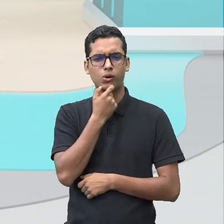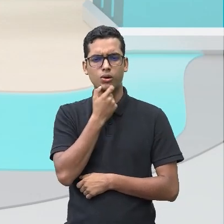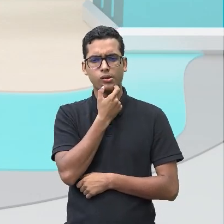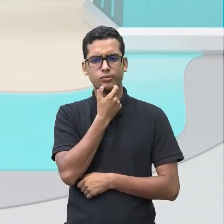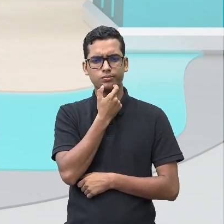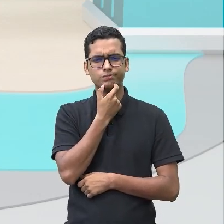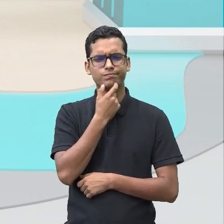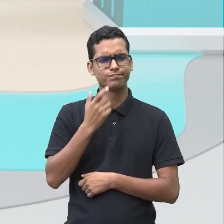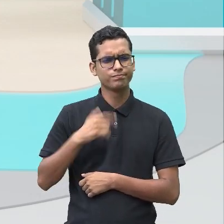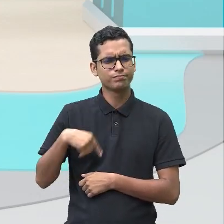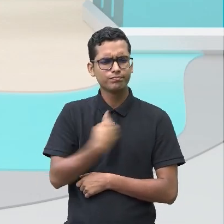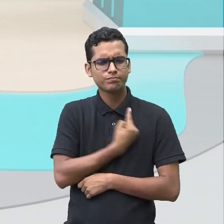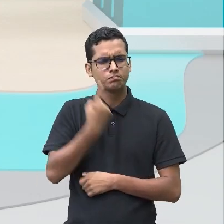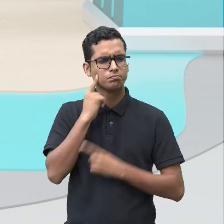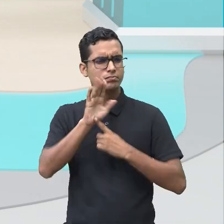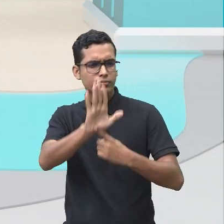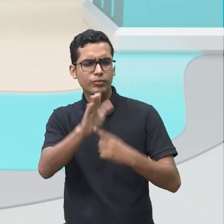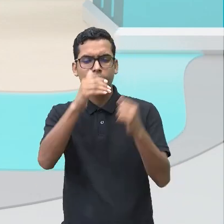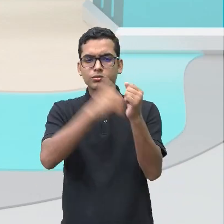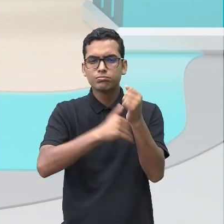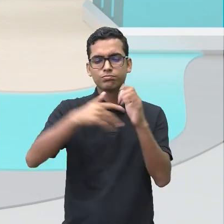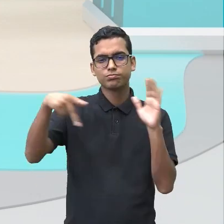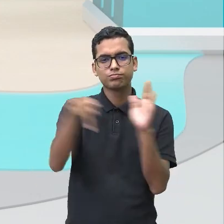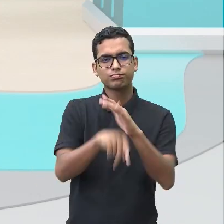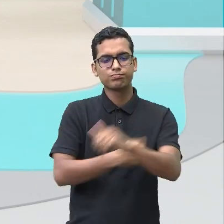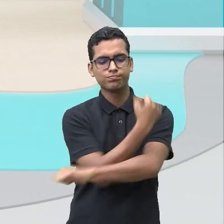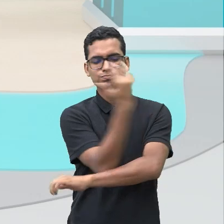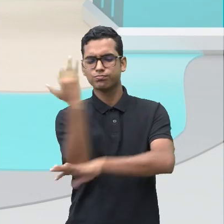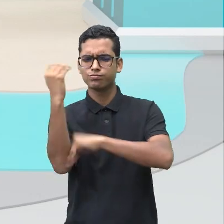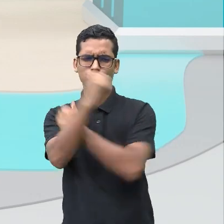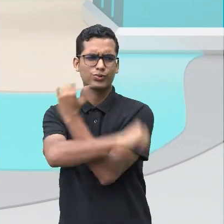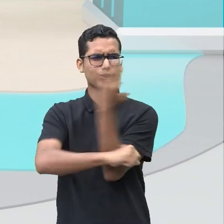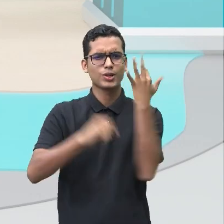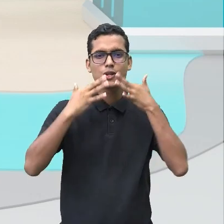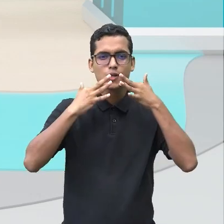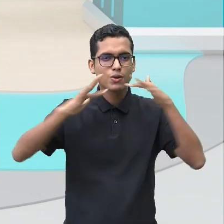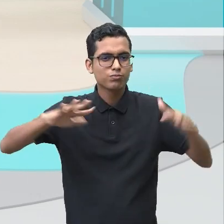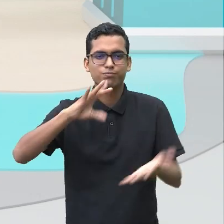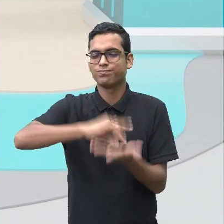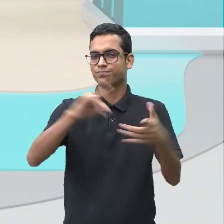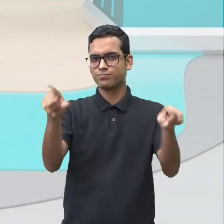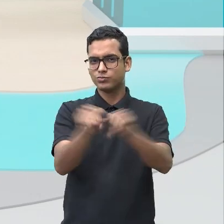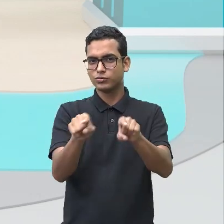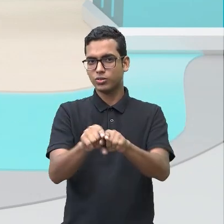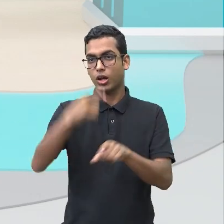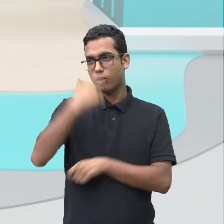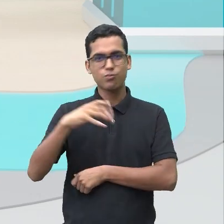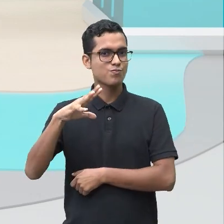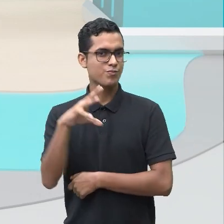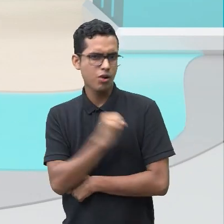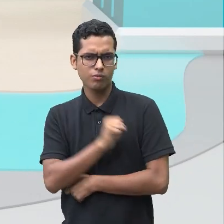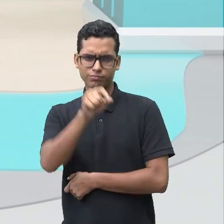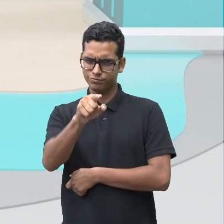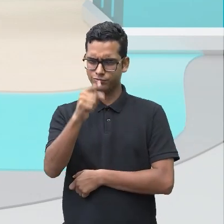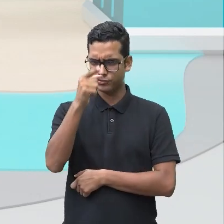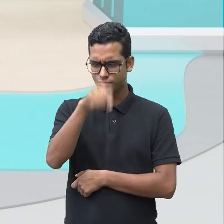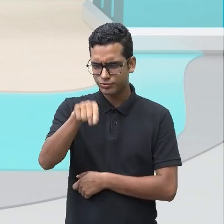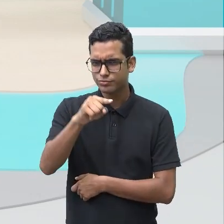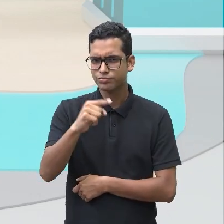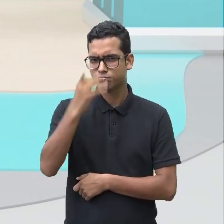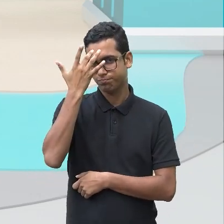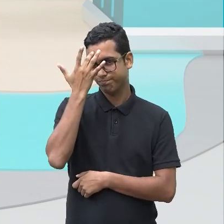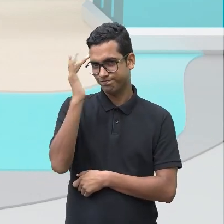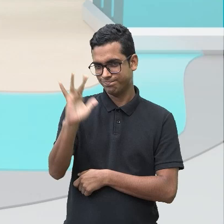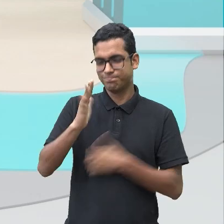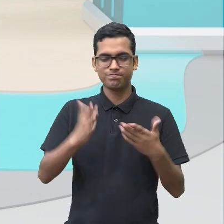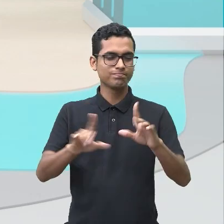vários mistérios da natureza. Eu amo mistérios, não sei vocês. E juntamente com textos sobre